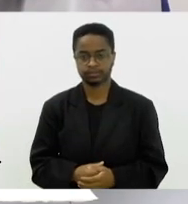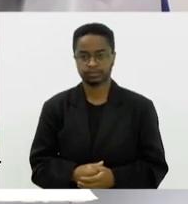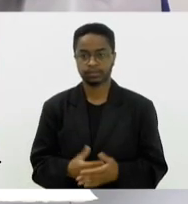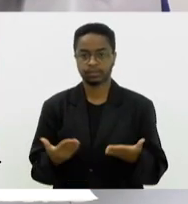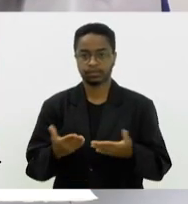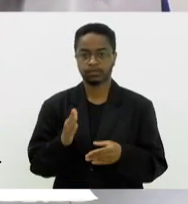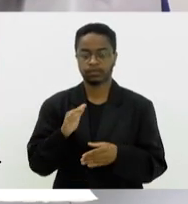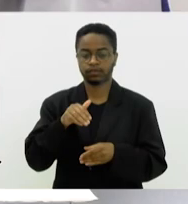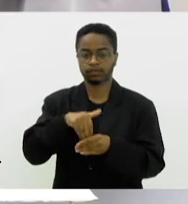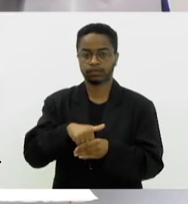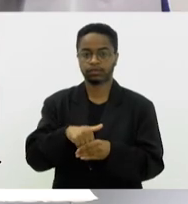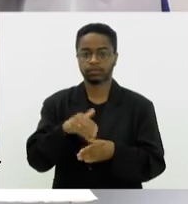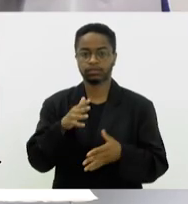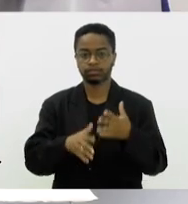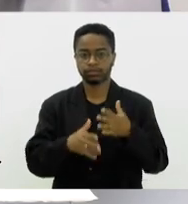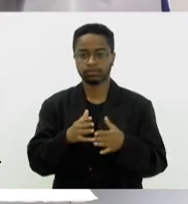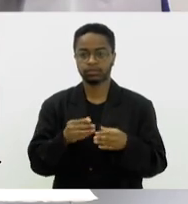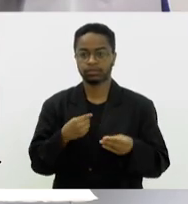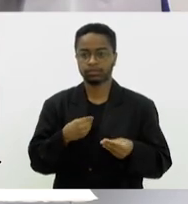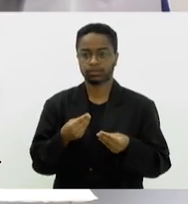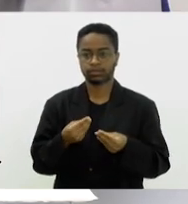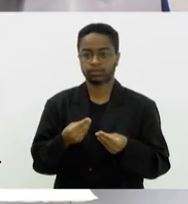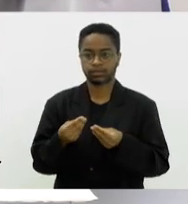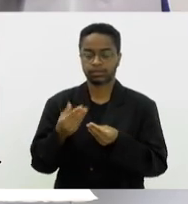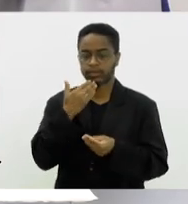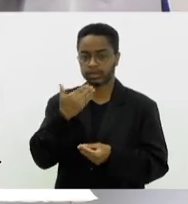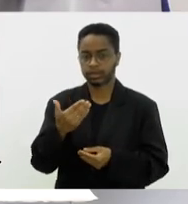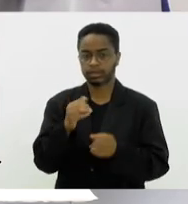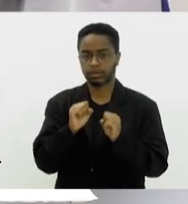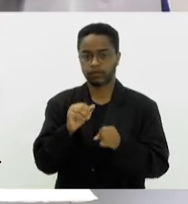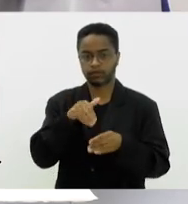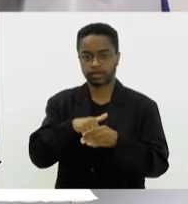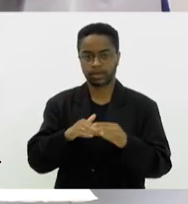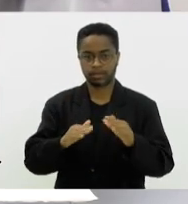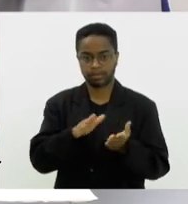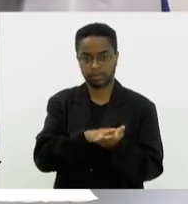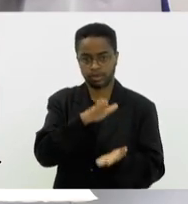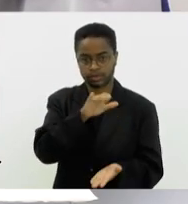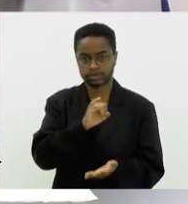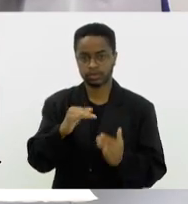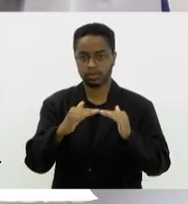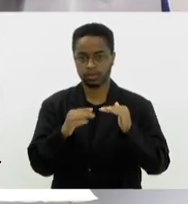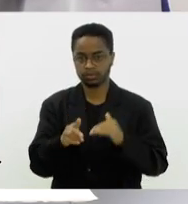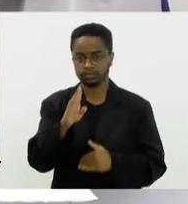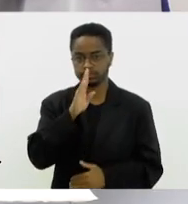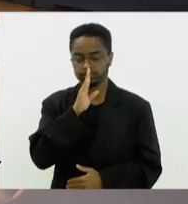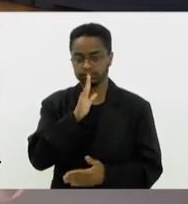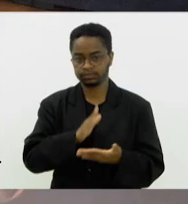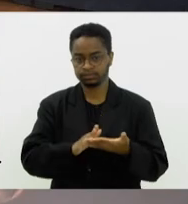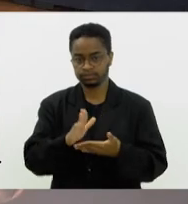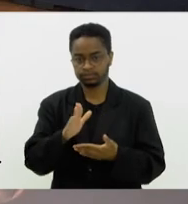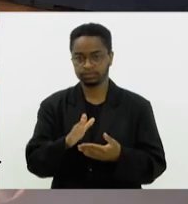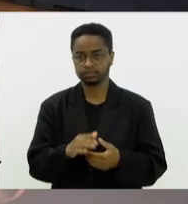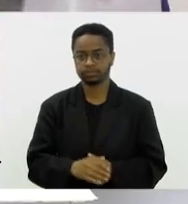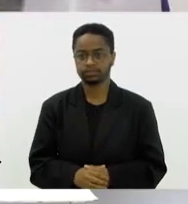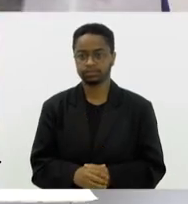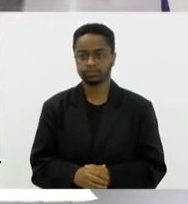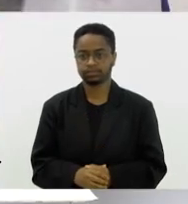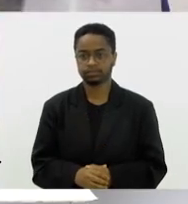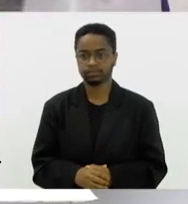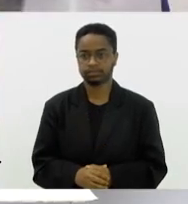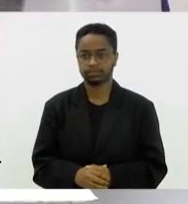então, a prejudicabilidade, submeto ao plenário a possibilidade de votar em bloco. Aqueles que aprovam a votação em bloco, permaneçam como estão. Aprovada a votação em